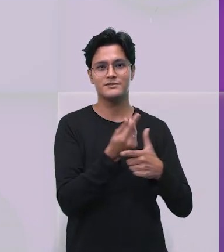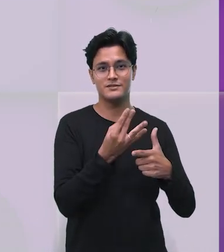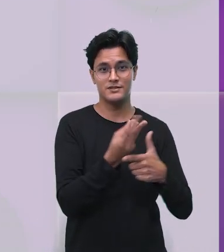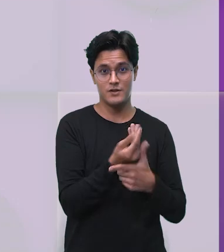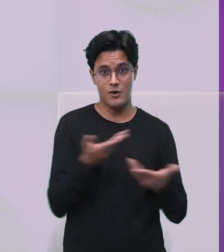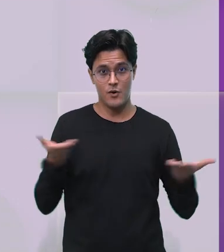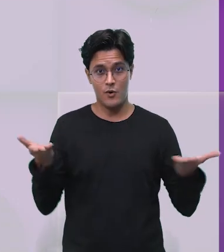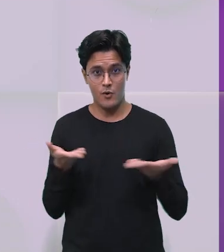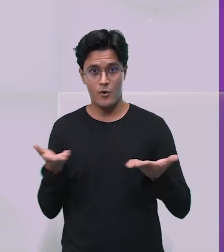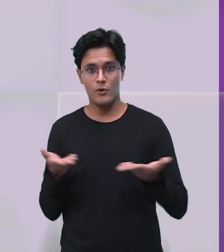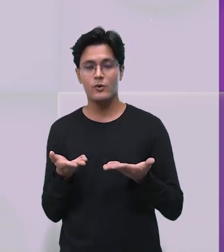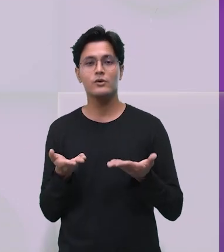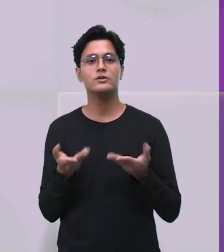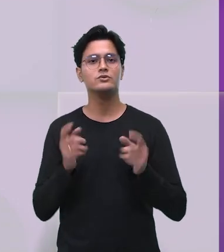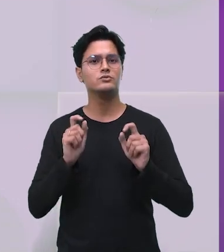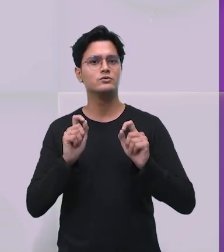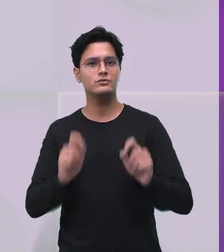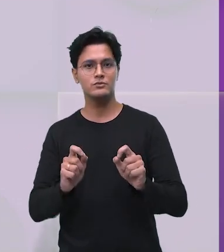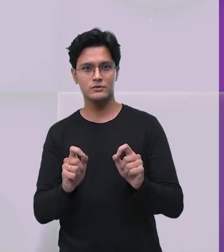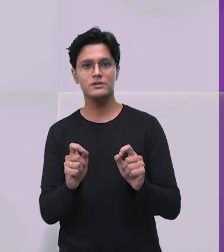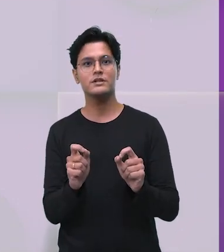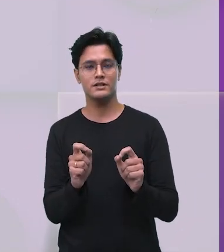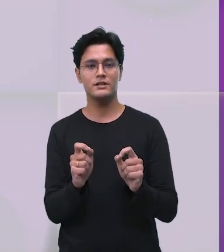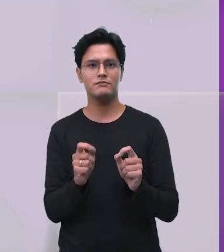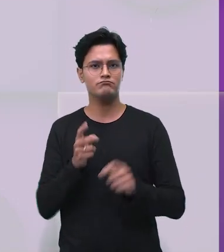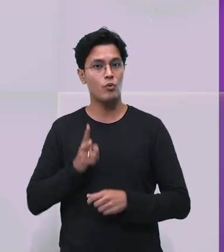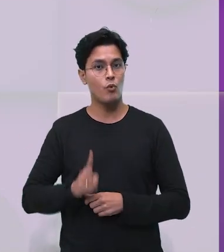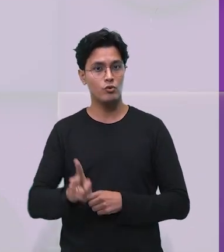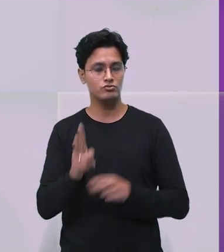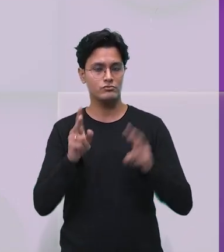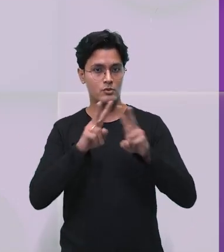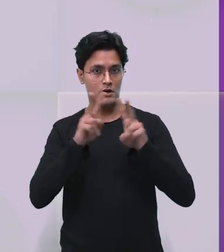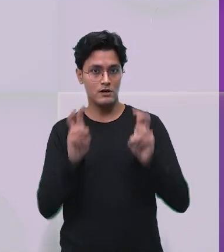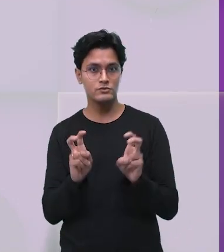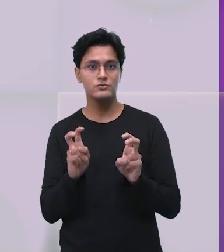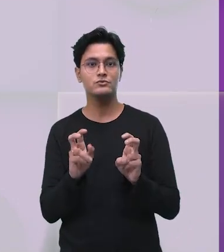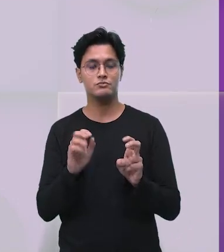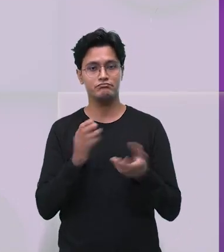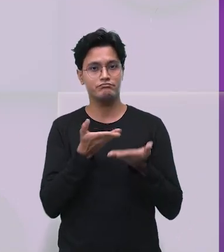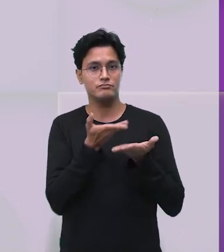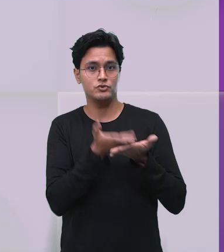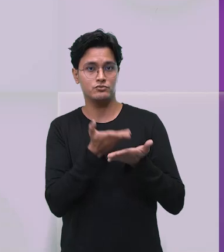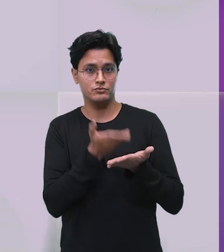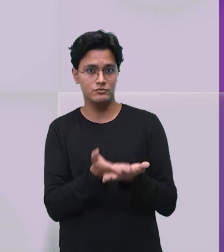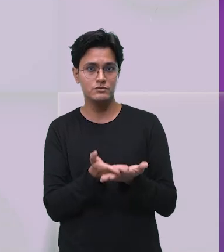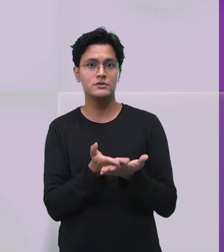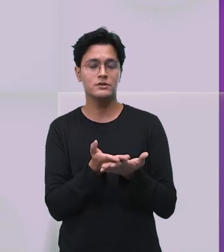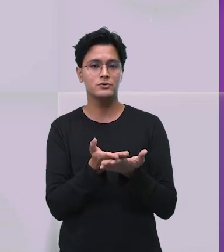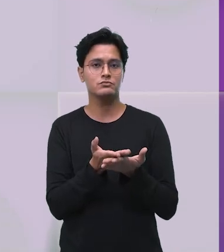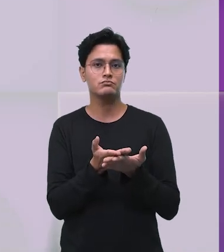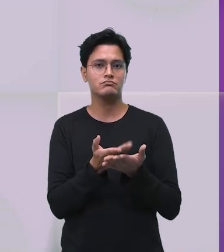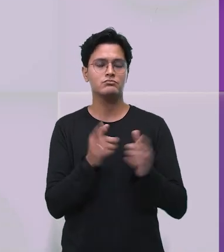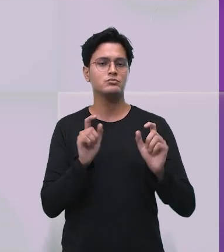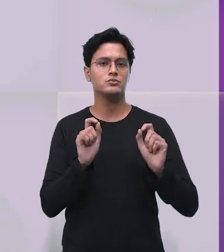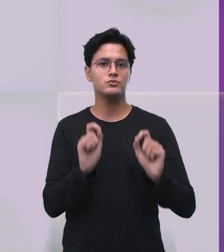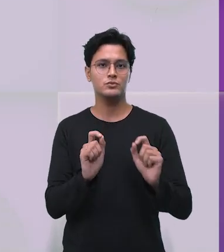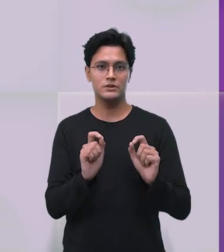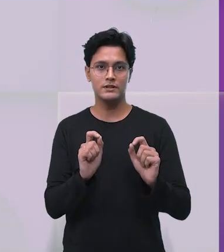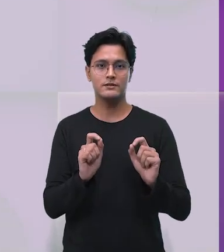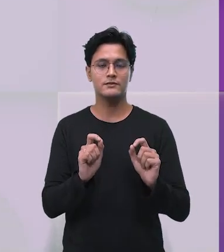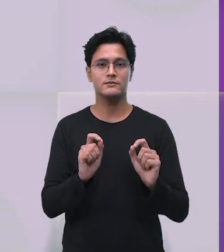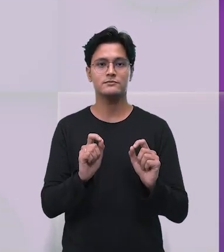iremos dar um novo passo nesse estudo envolvendo